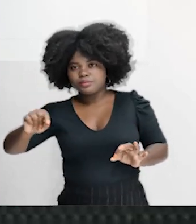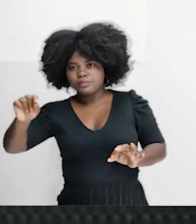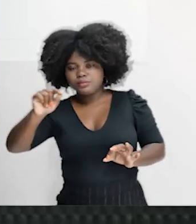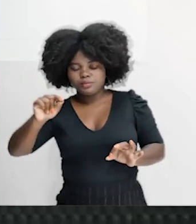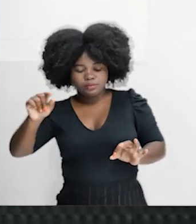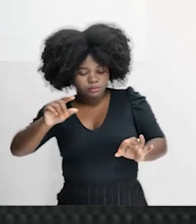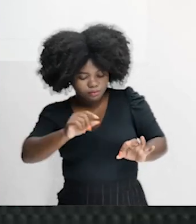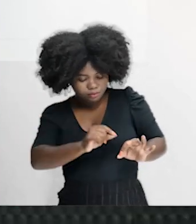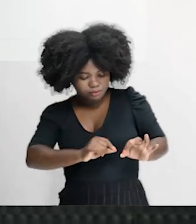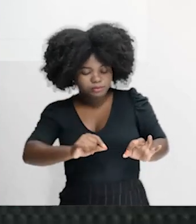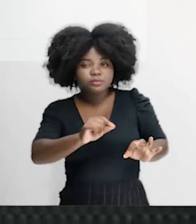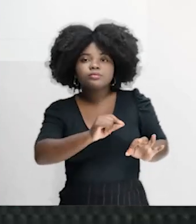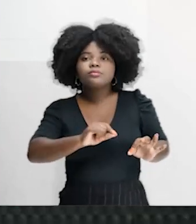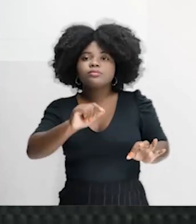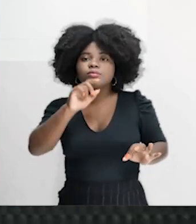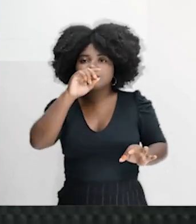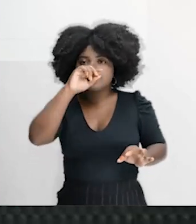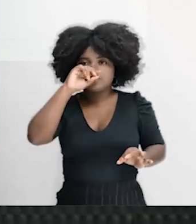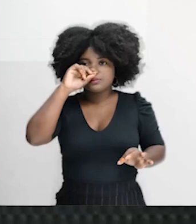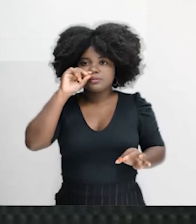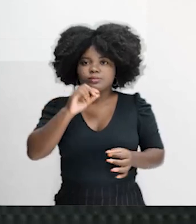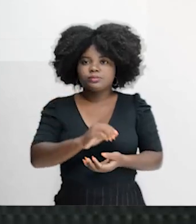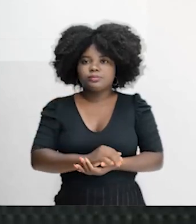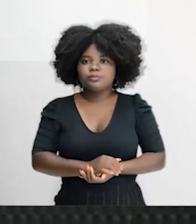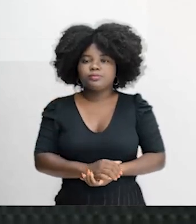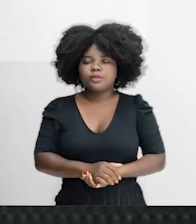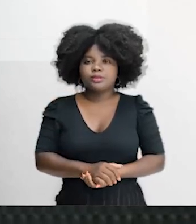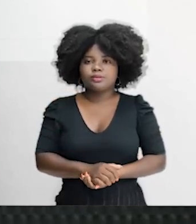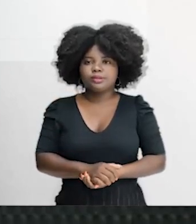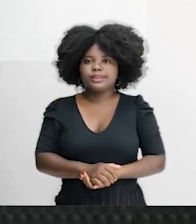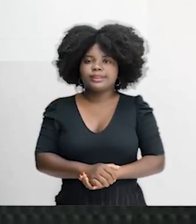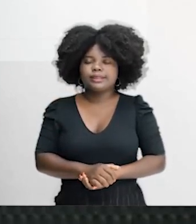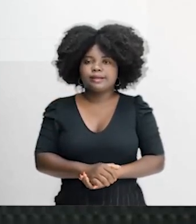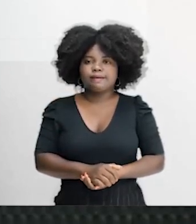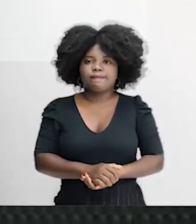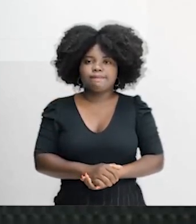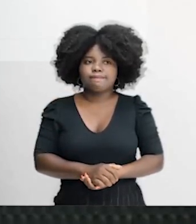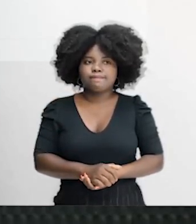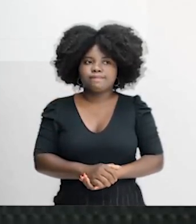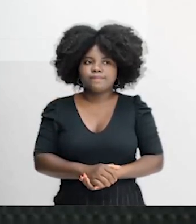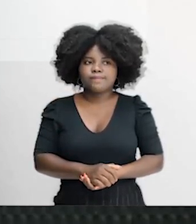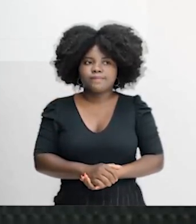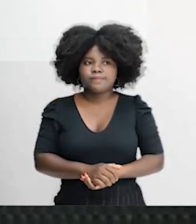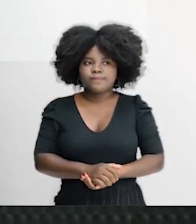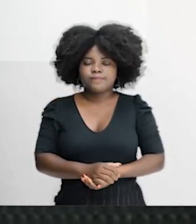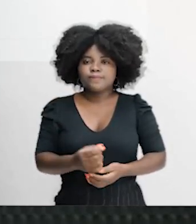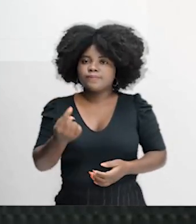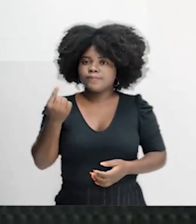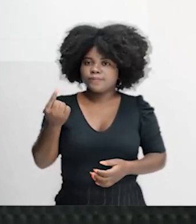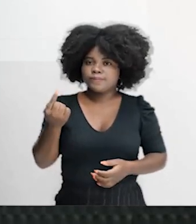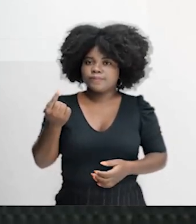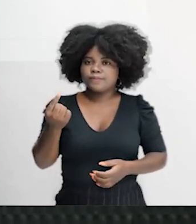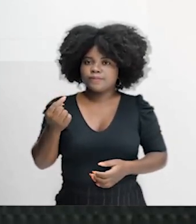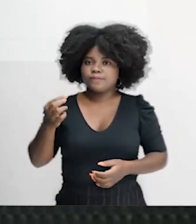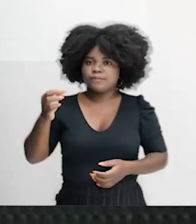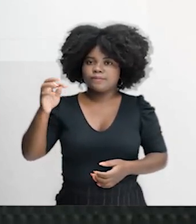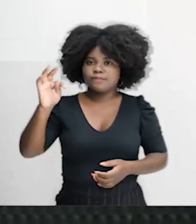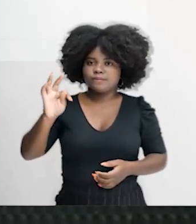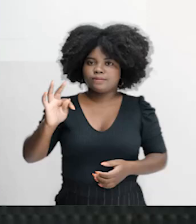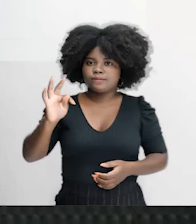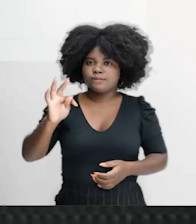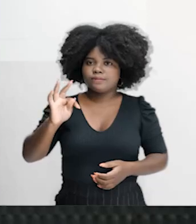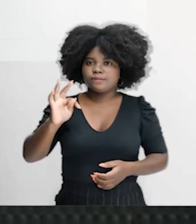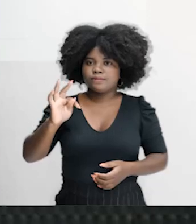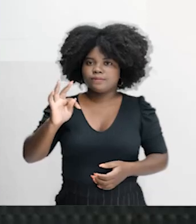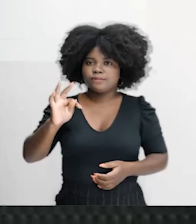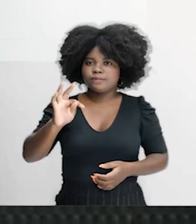Vai passar na origem e passa na extremidade do arco, marcando um ponto T nas tangentes. Então você vai